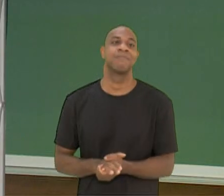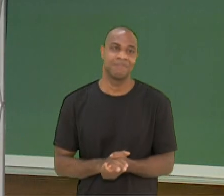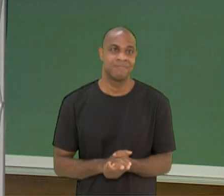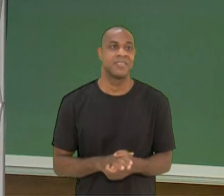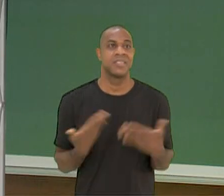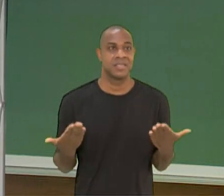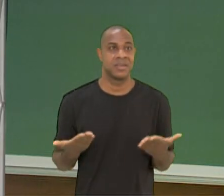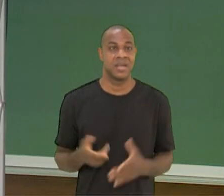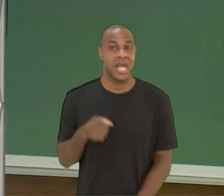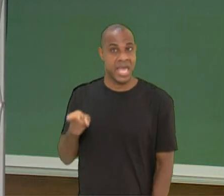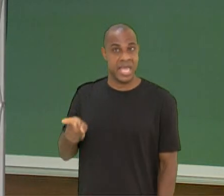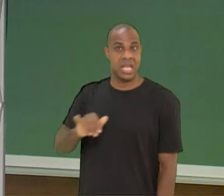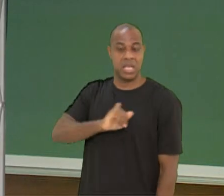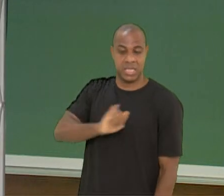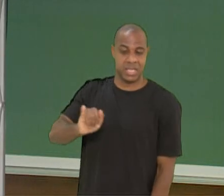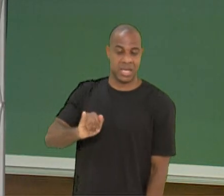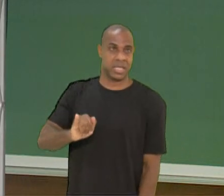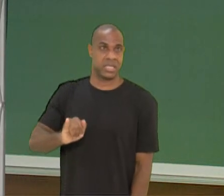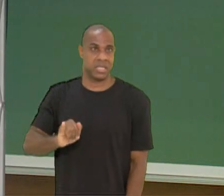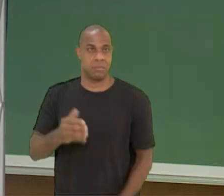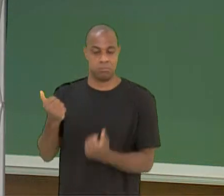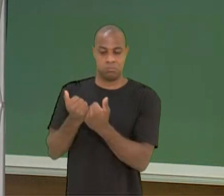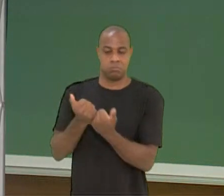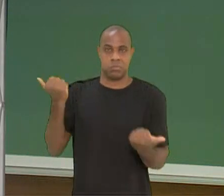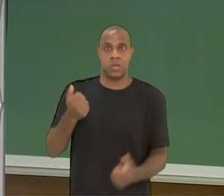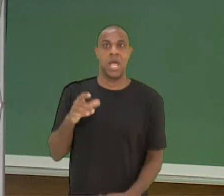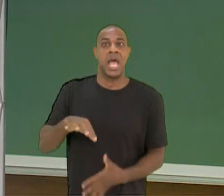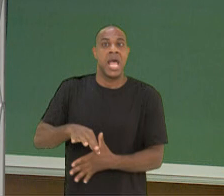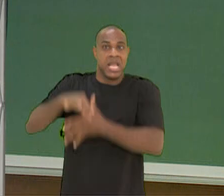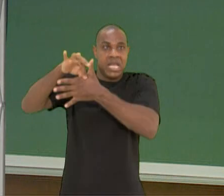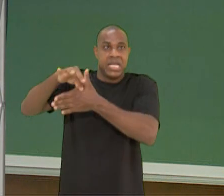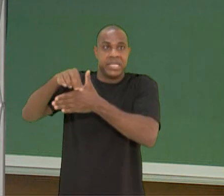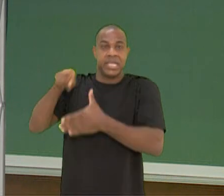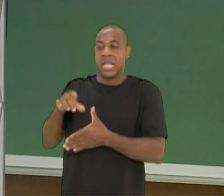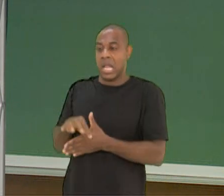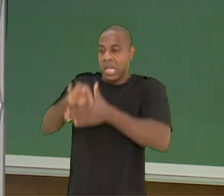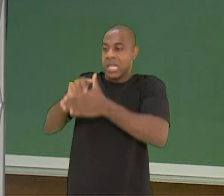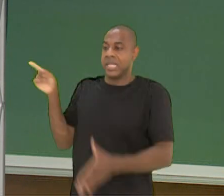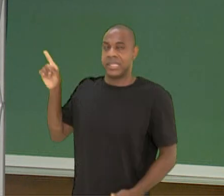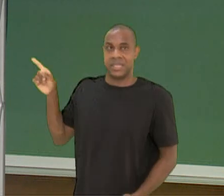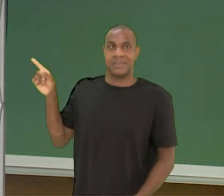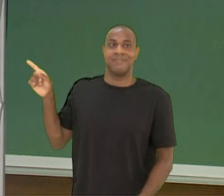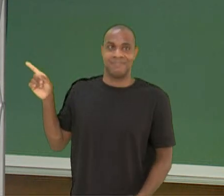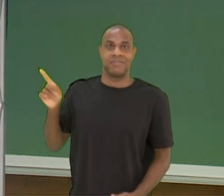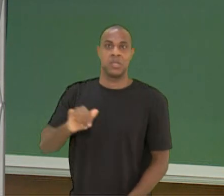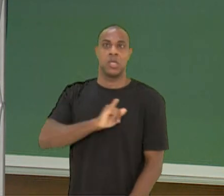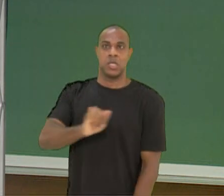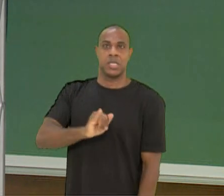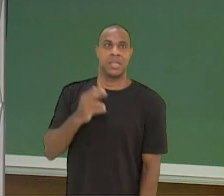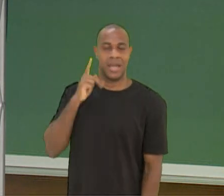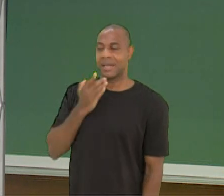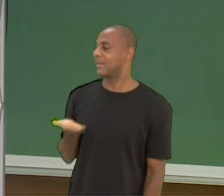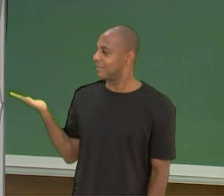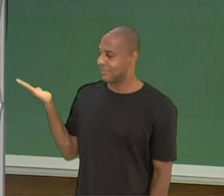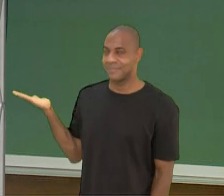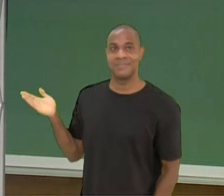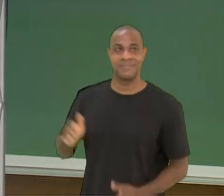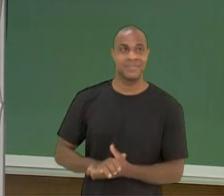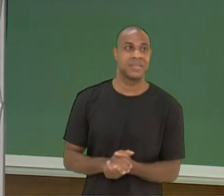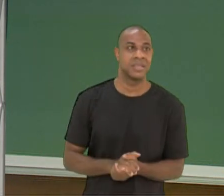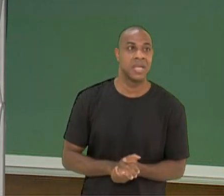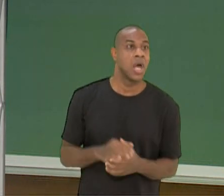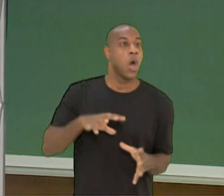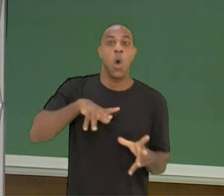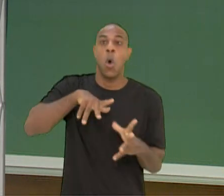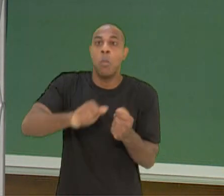o governo do Iraque desde 79 e um grande expoente político aí do finalzinho do século XX, o mundo